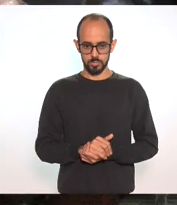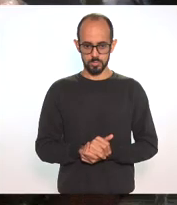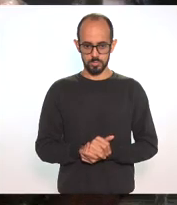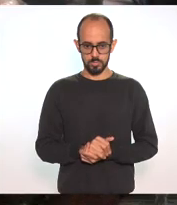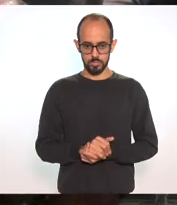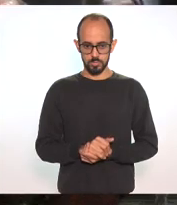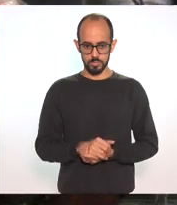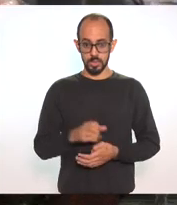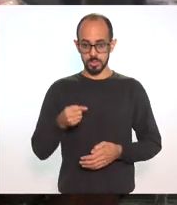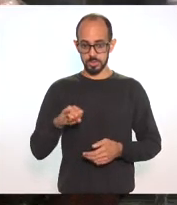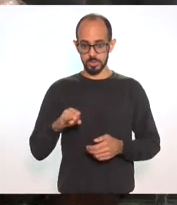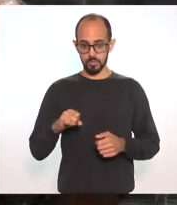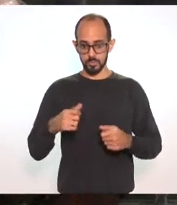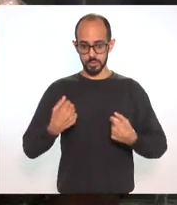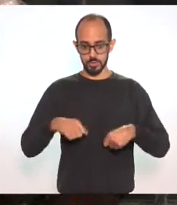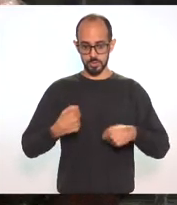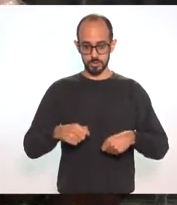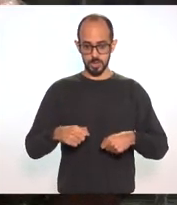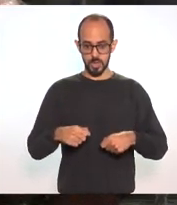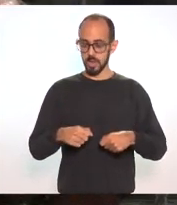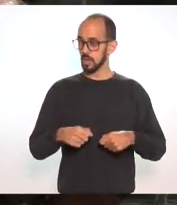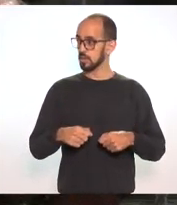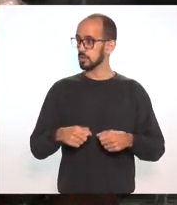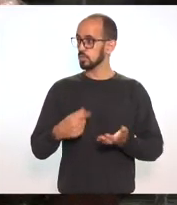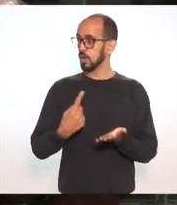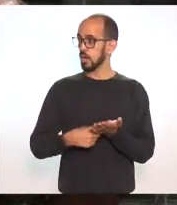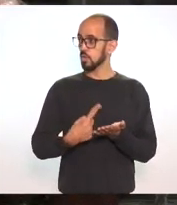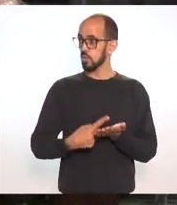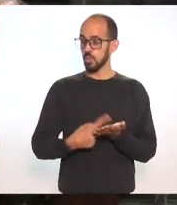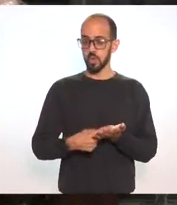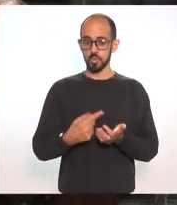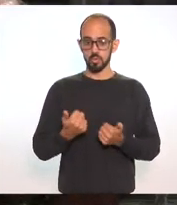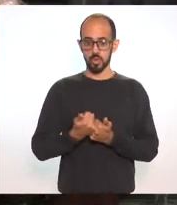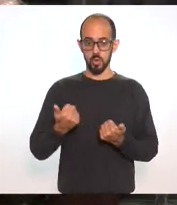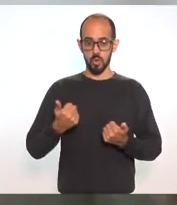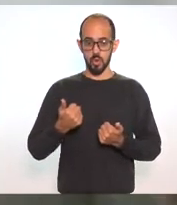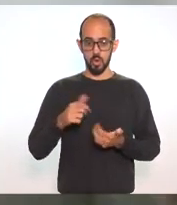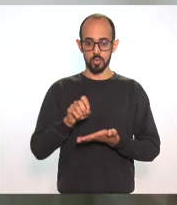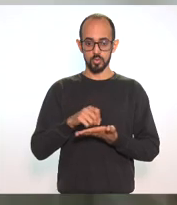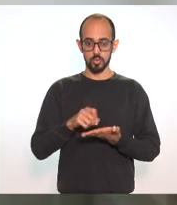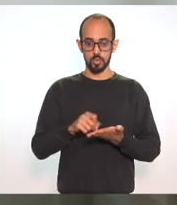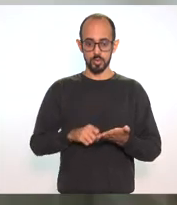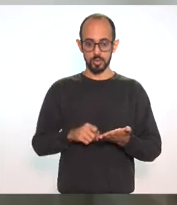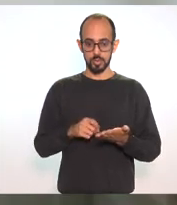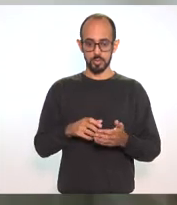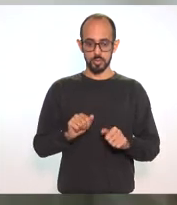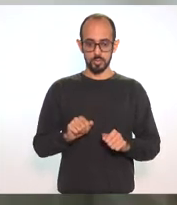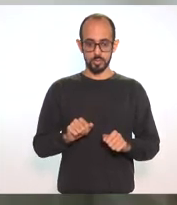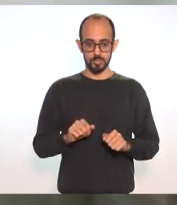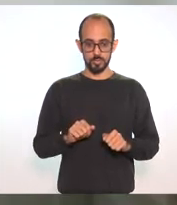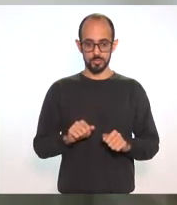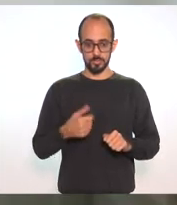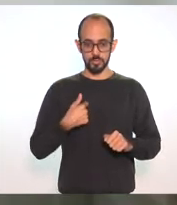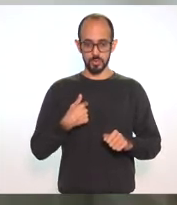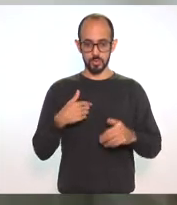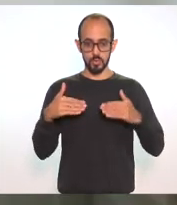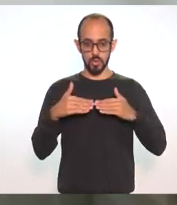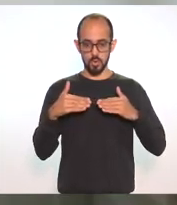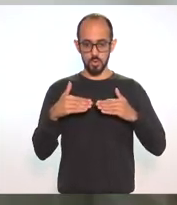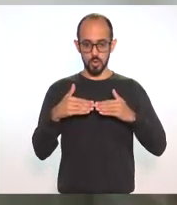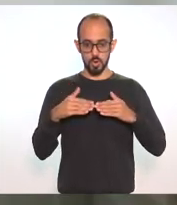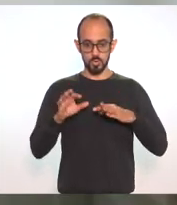um acordo, eu retiro minha coautoria. Ok. Eu apoio plenamente o projeto